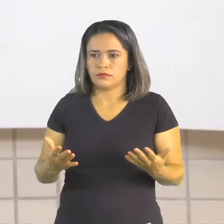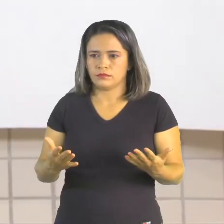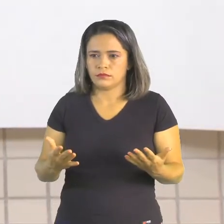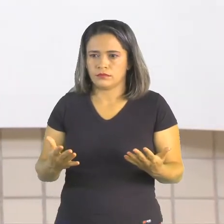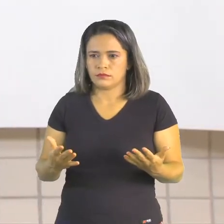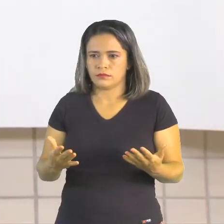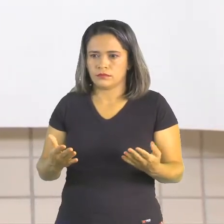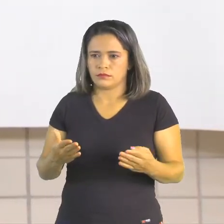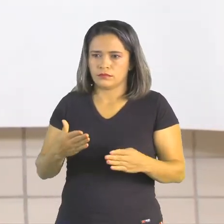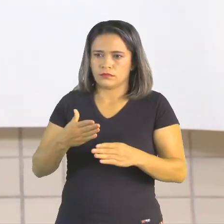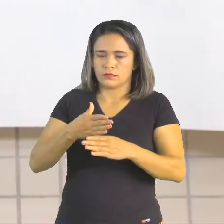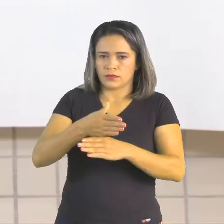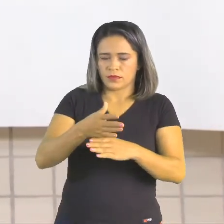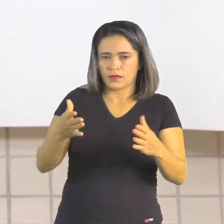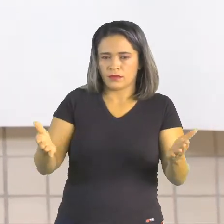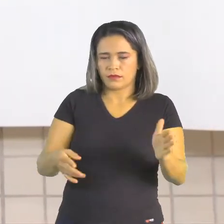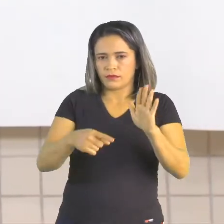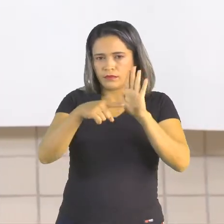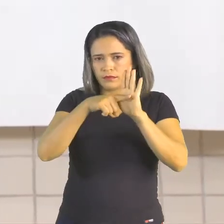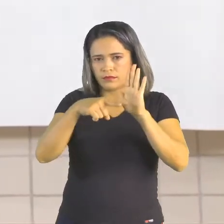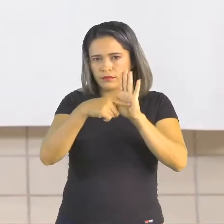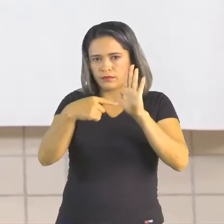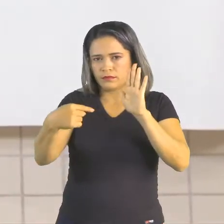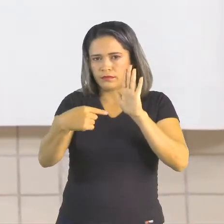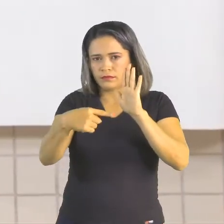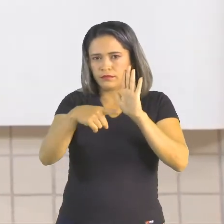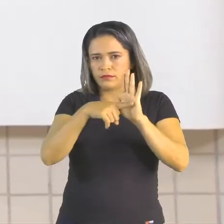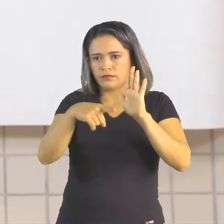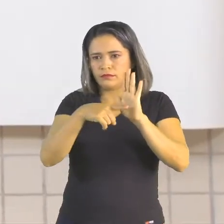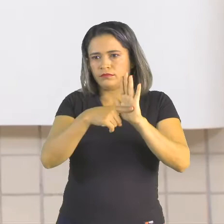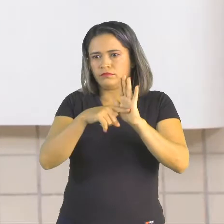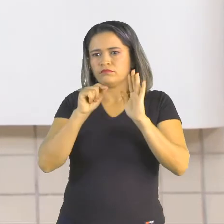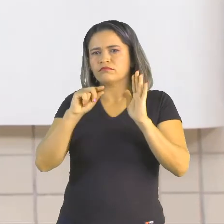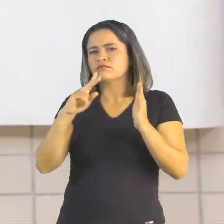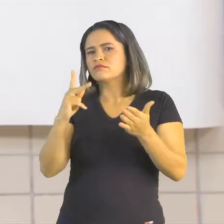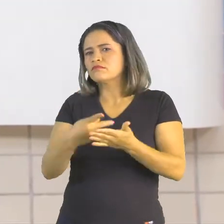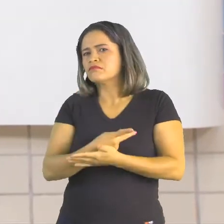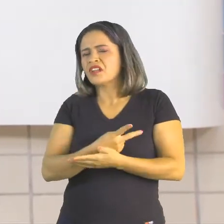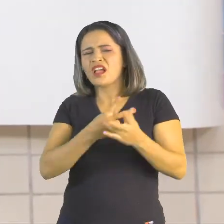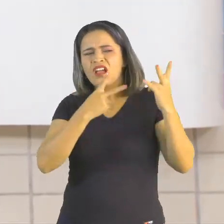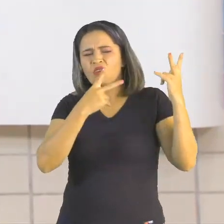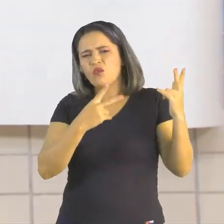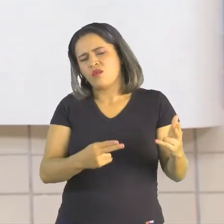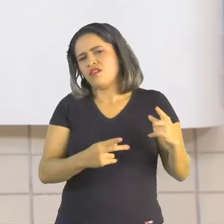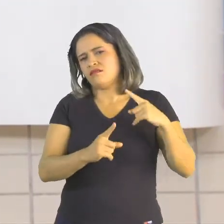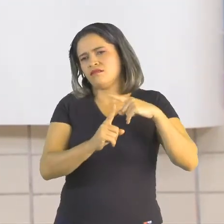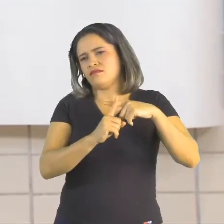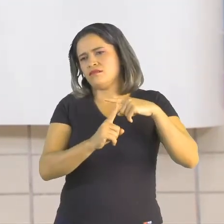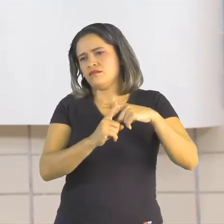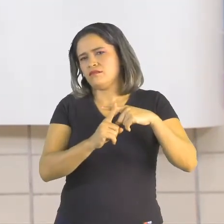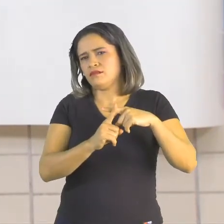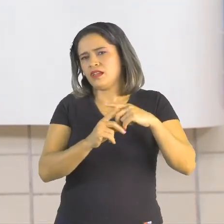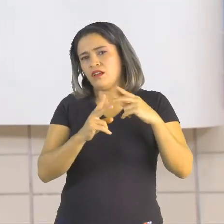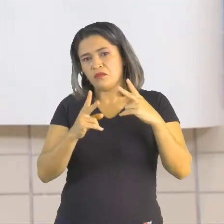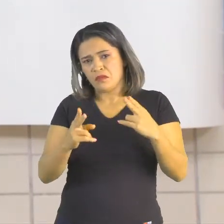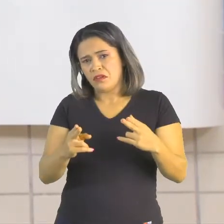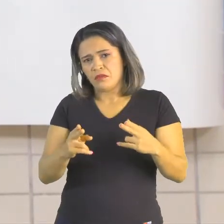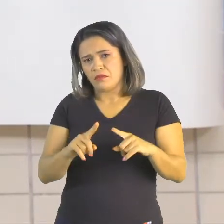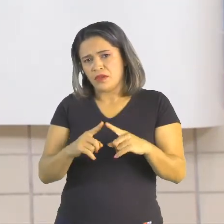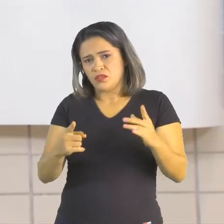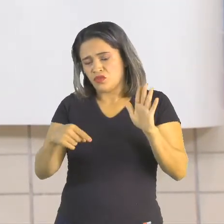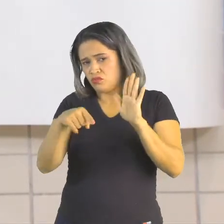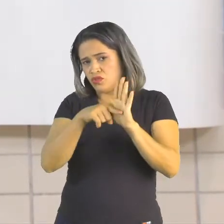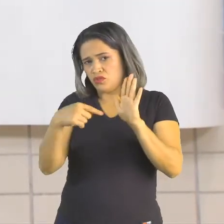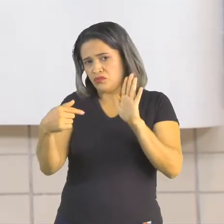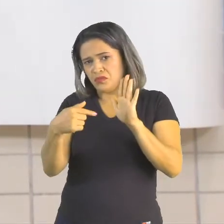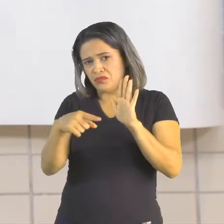Na nossa subtração. O que, que vai acontecer na subtração? Da mesma forma. Eu vou colocar